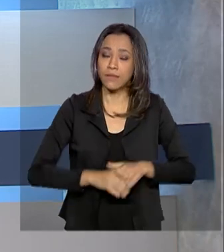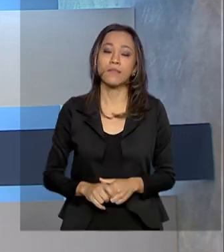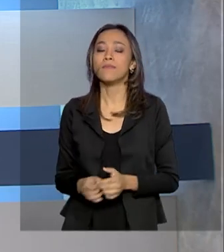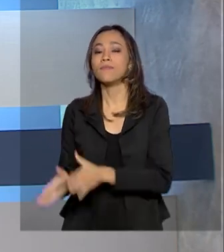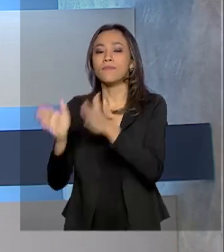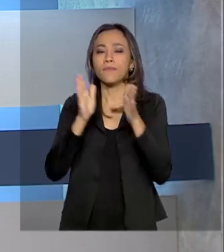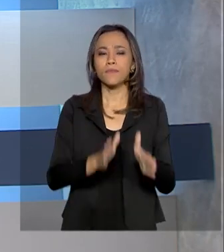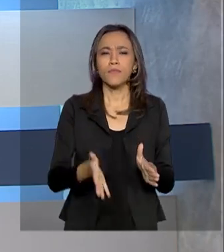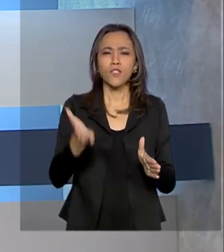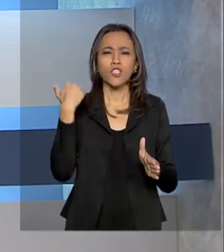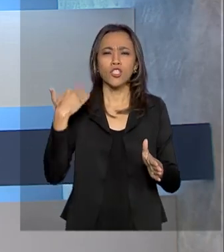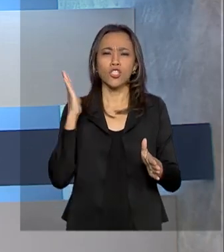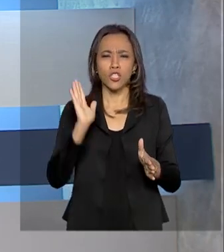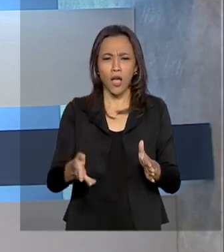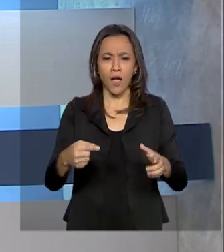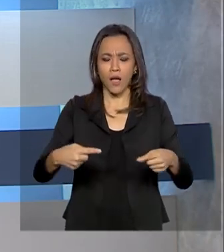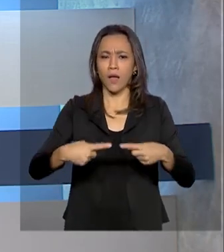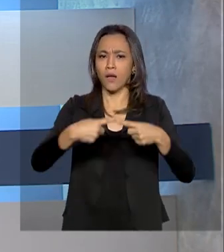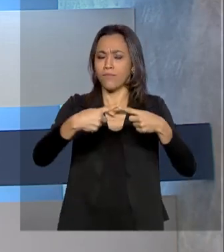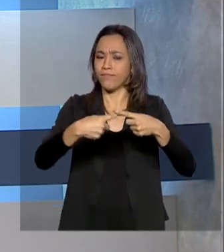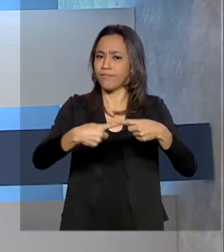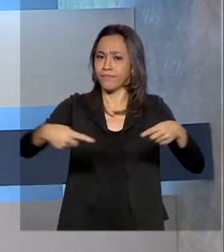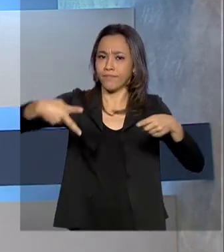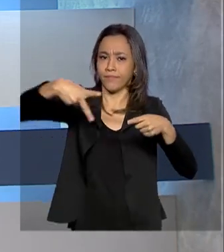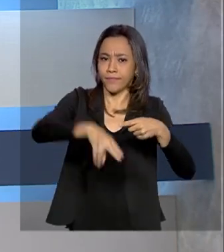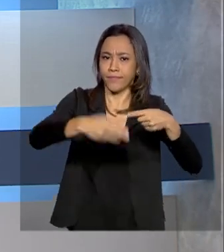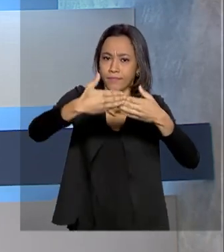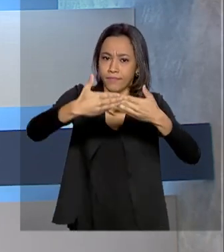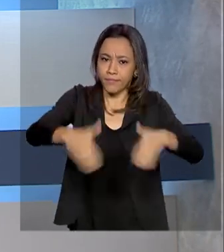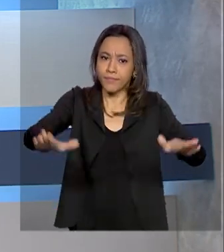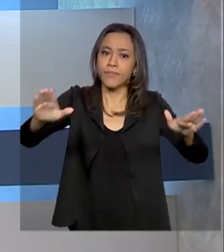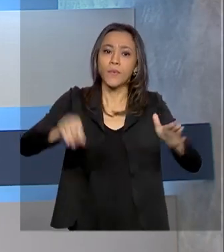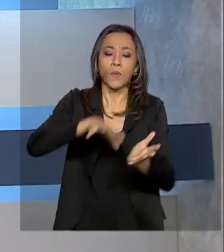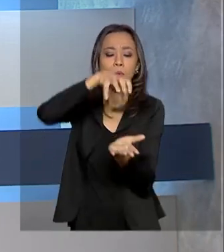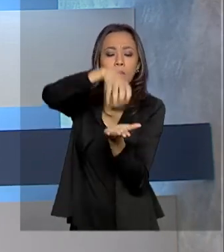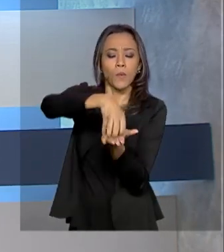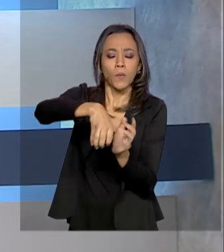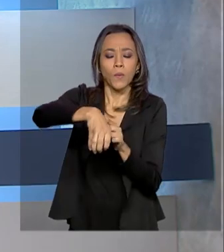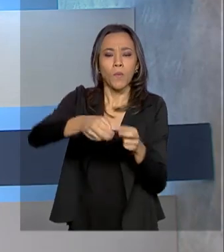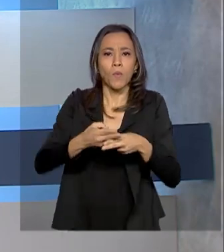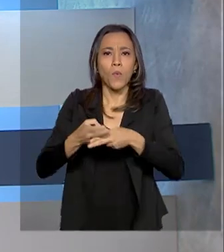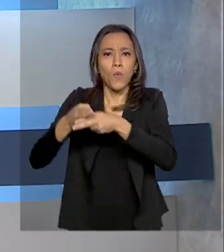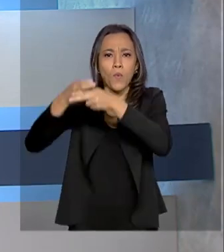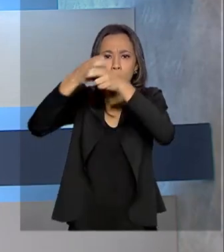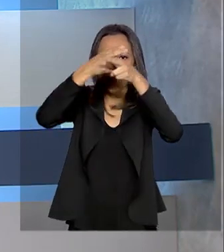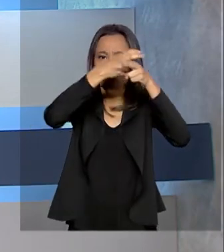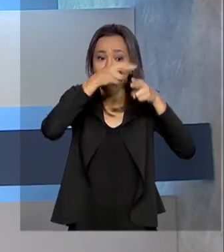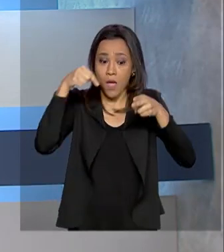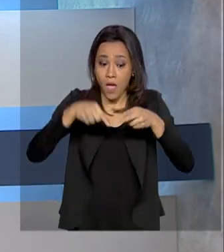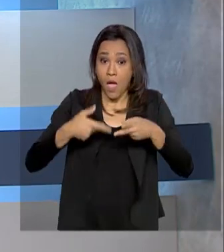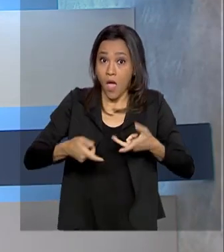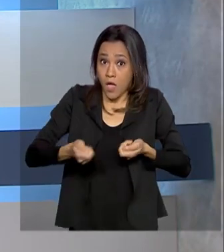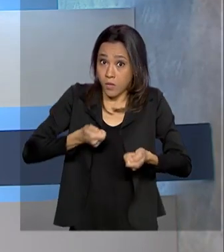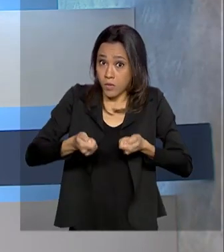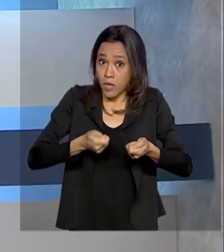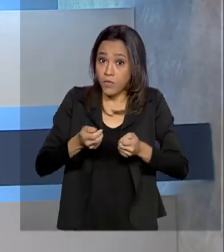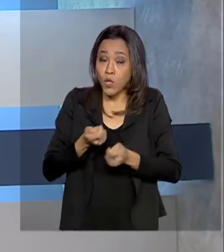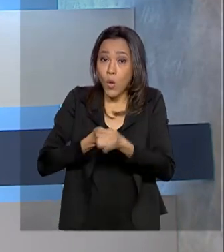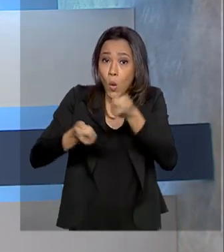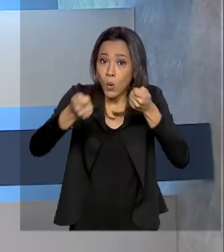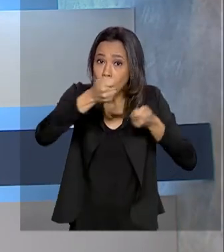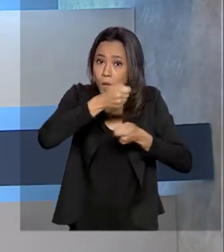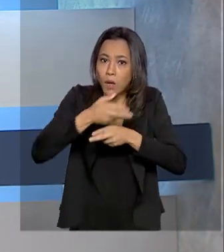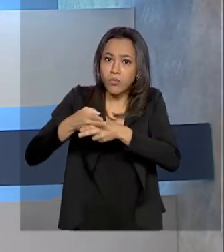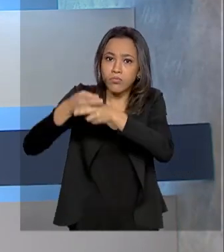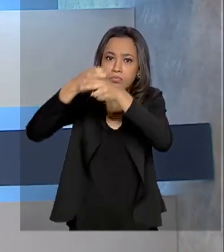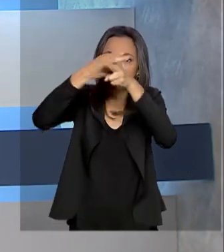Foram inauguradas as instalações do Centro de Operações Espaciais responsável por controlar o satélite geoestacionário